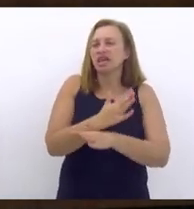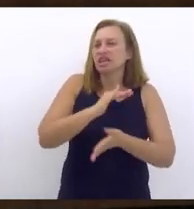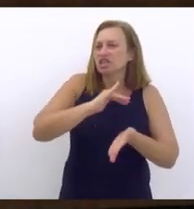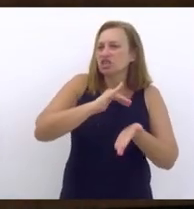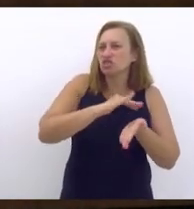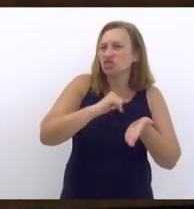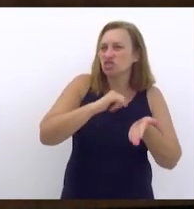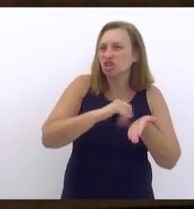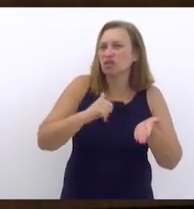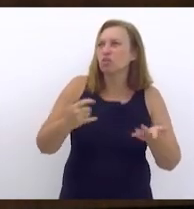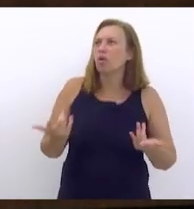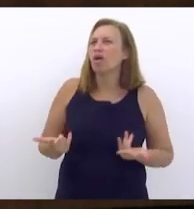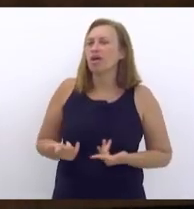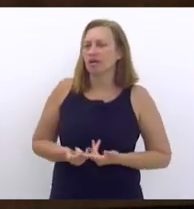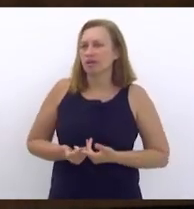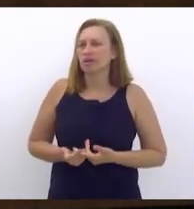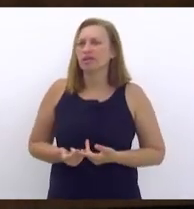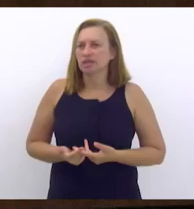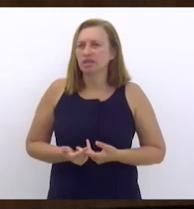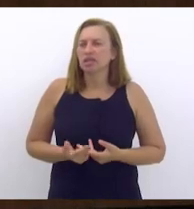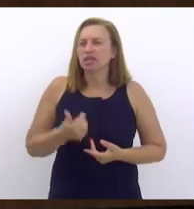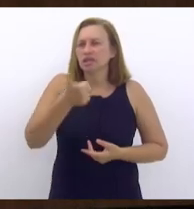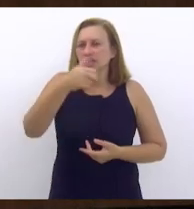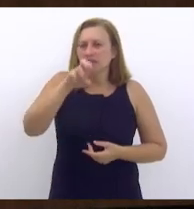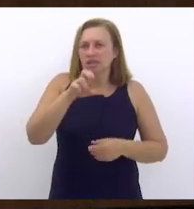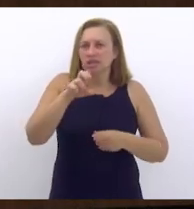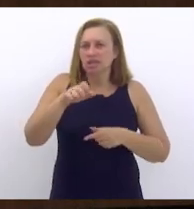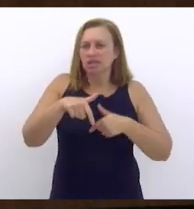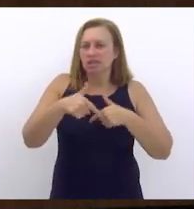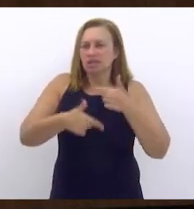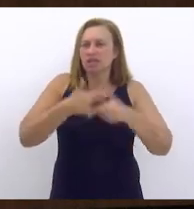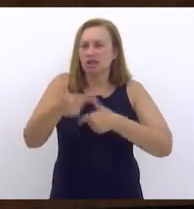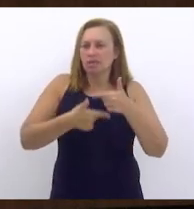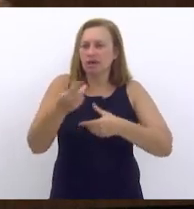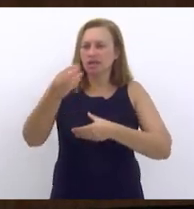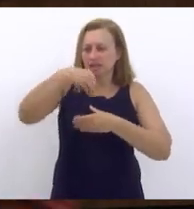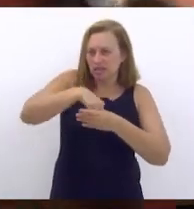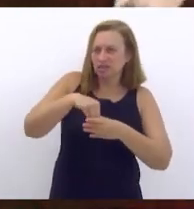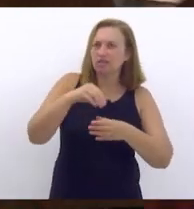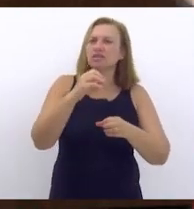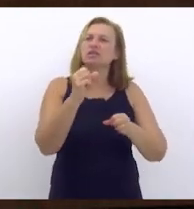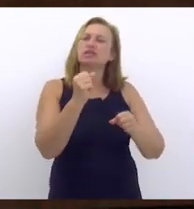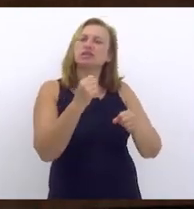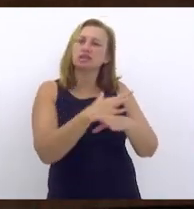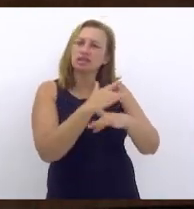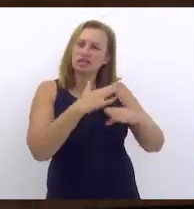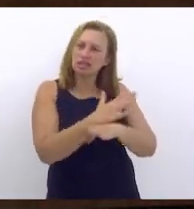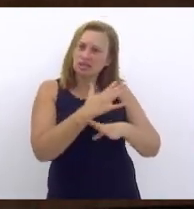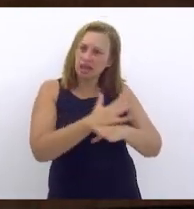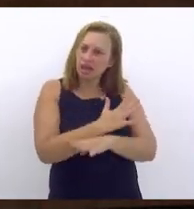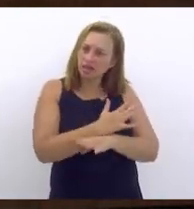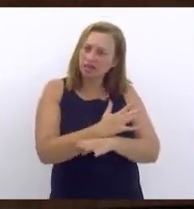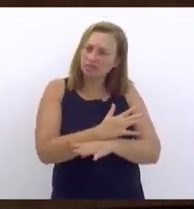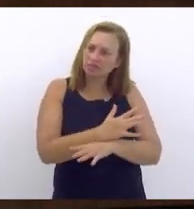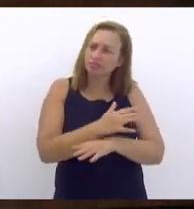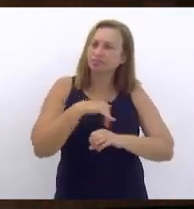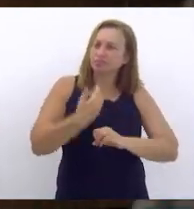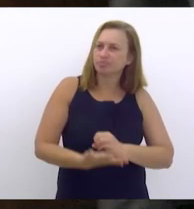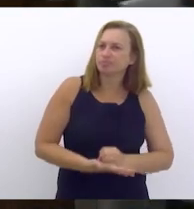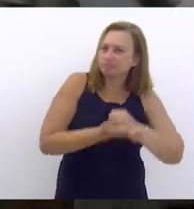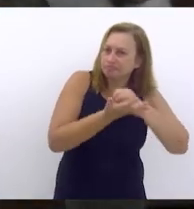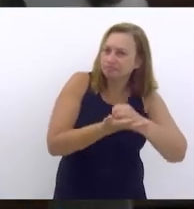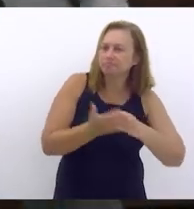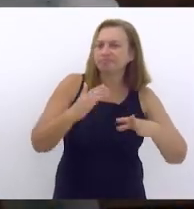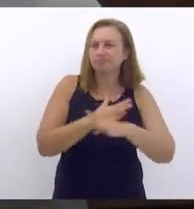tirando 15 empregos dentro da cidade, tirando a oportunidade de 15 famílias de se sustentar na cidade de Barra do